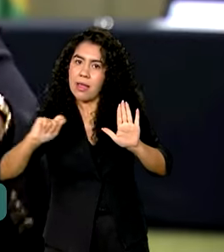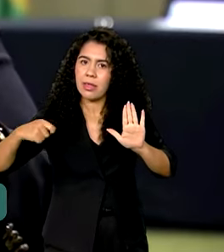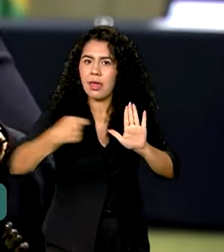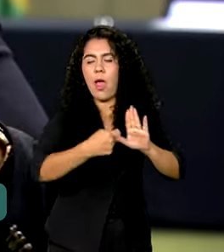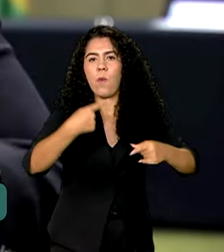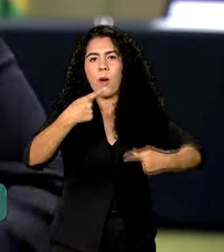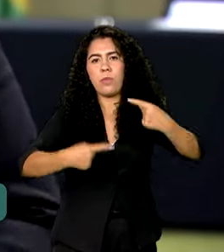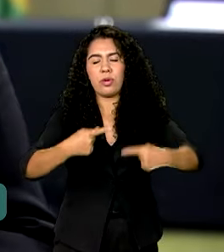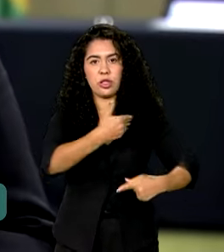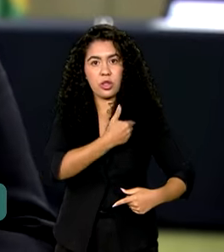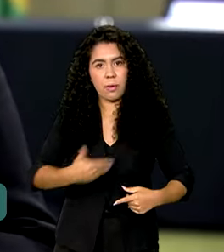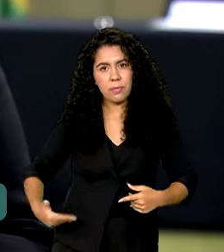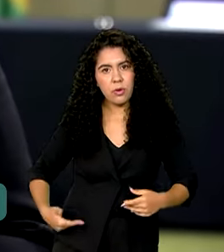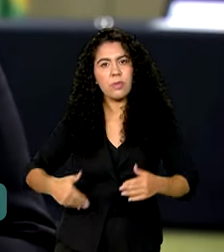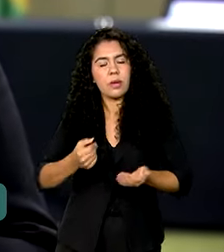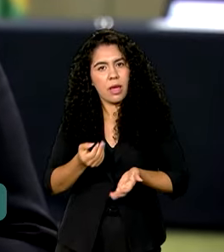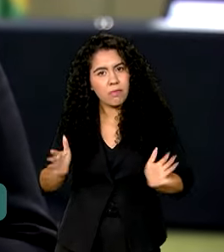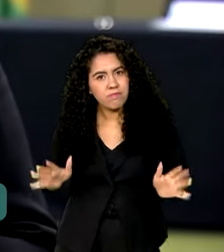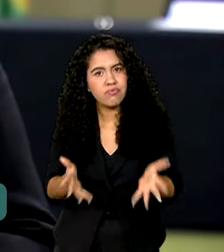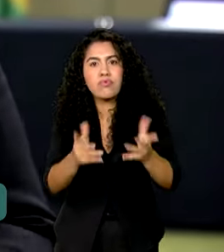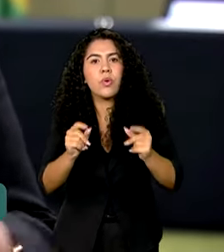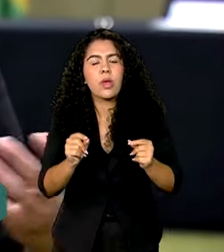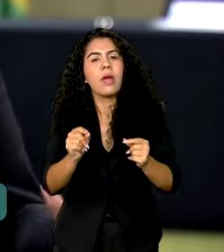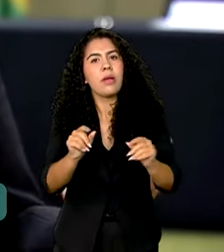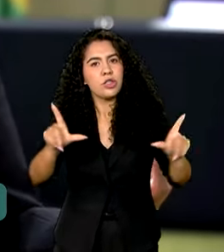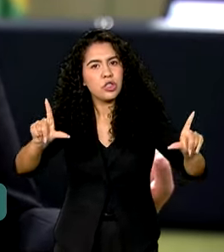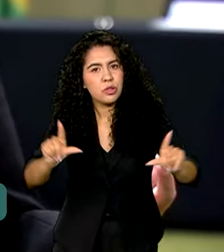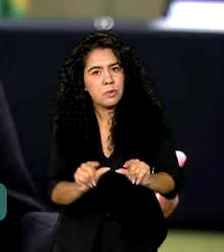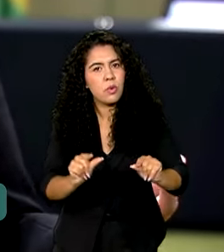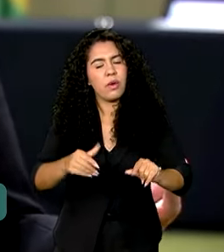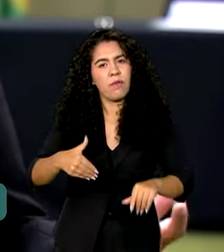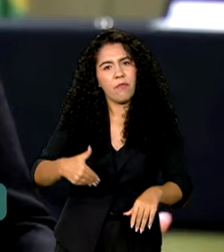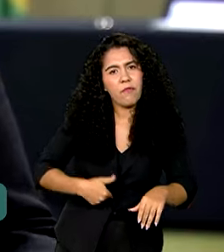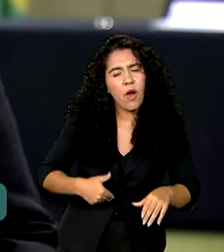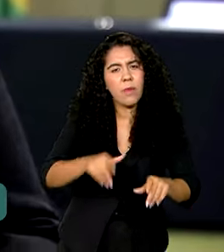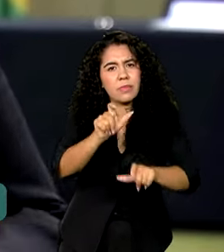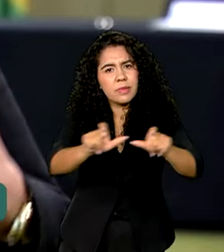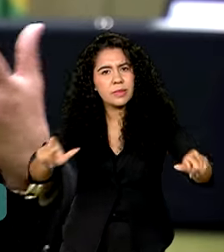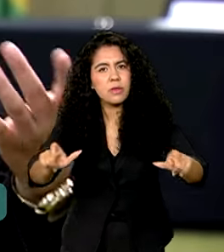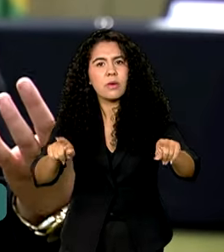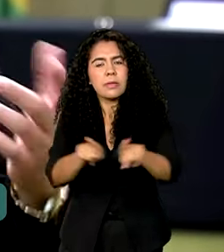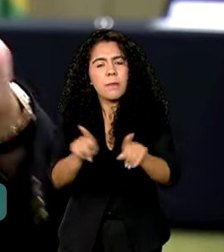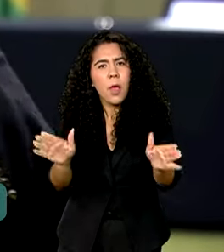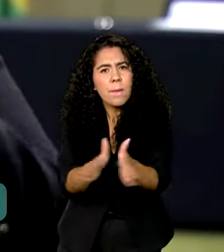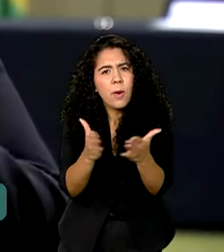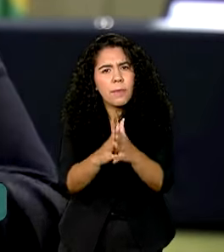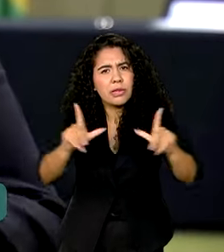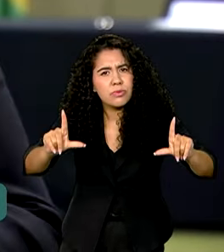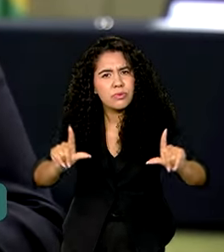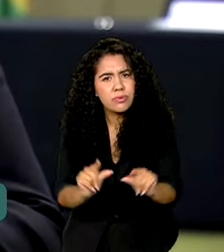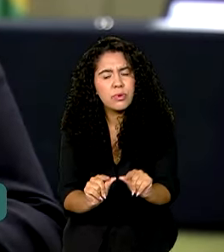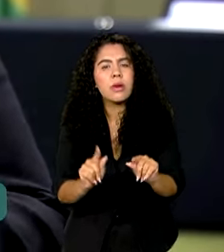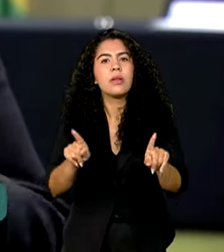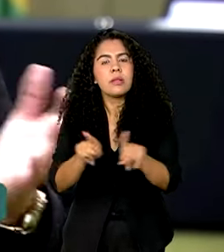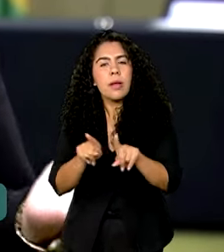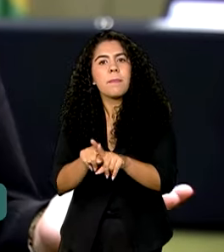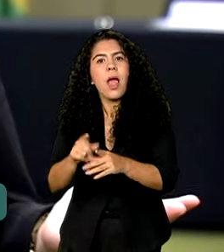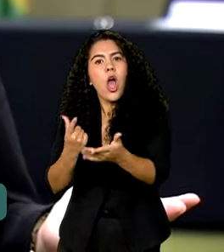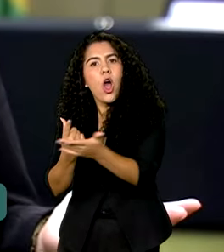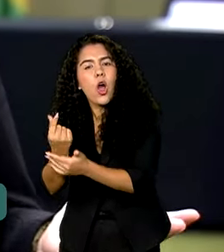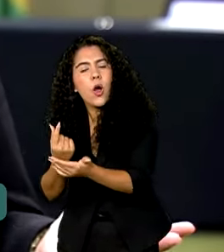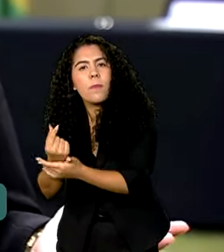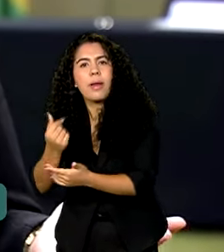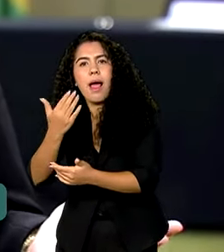a reduzir a fome e a combater a pobreza. O programa compra produtos de agricultores familiares, sem licitação, e